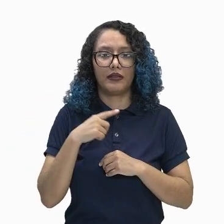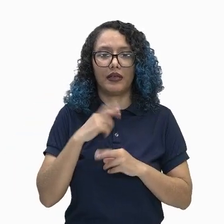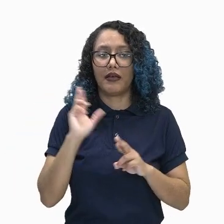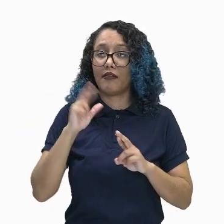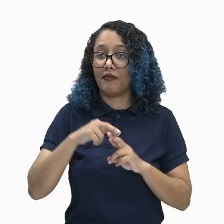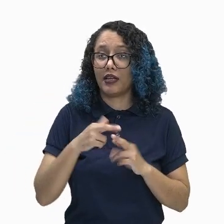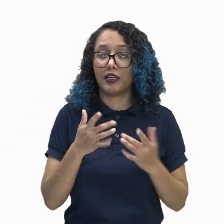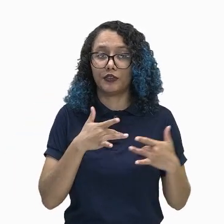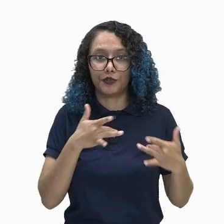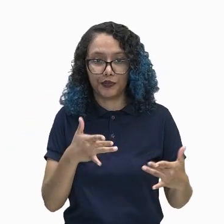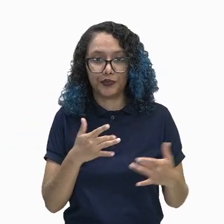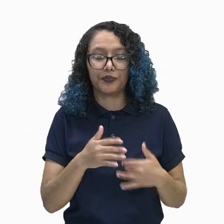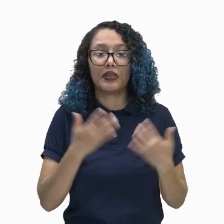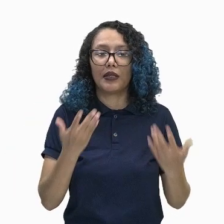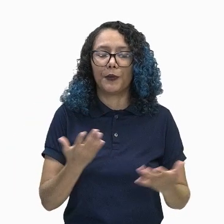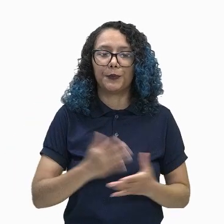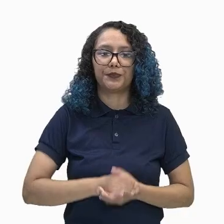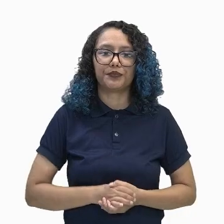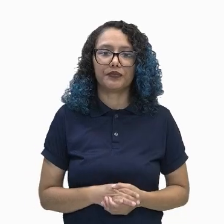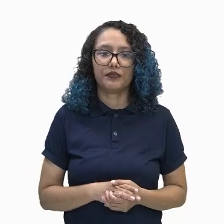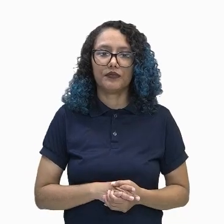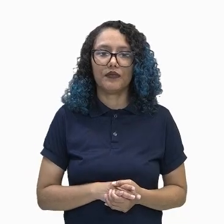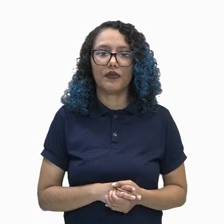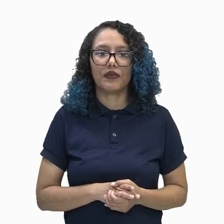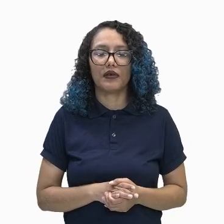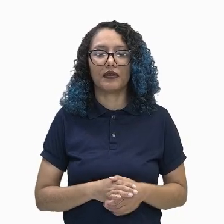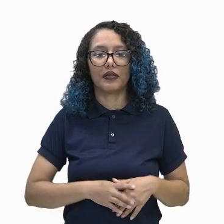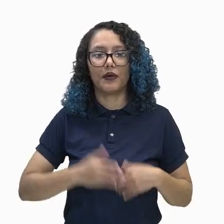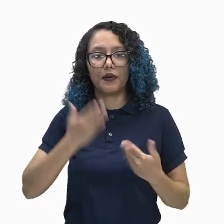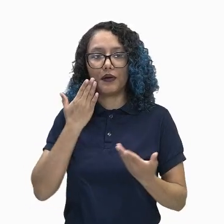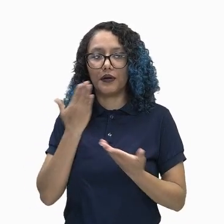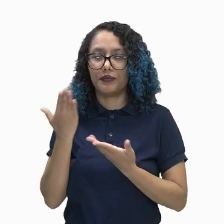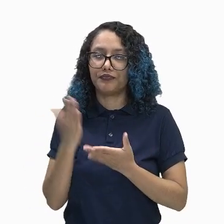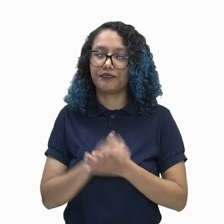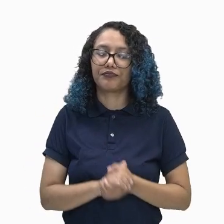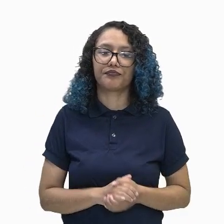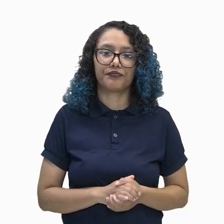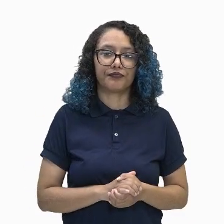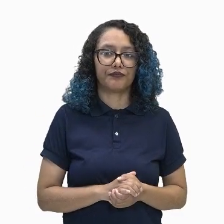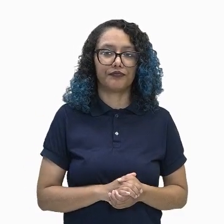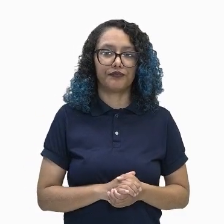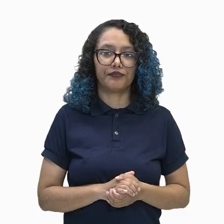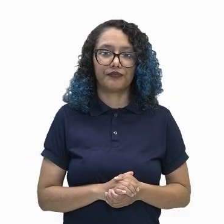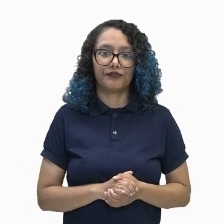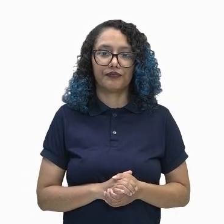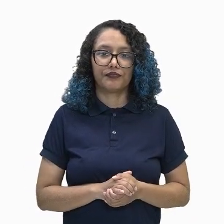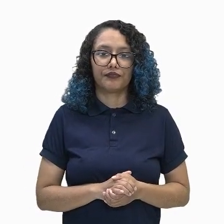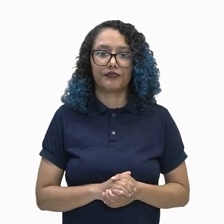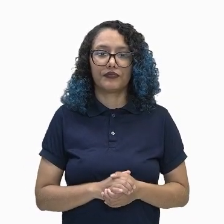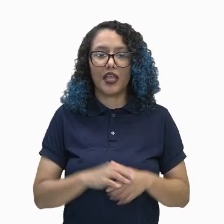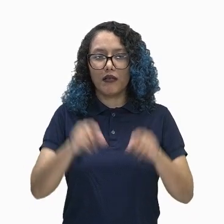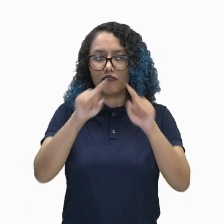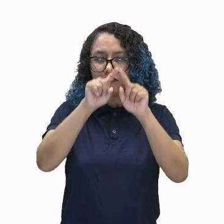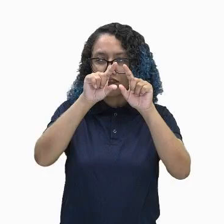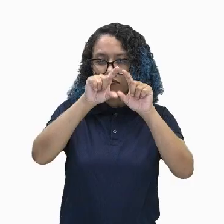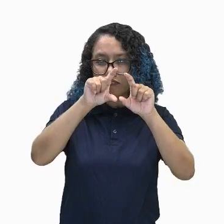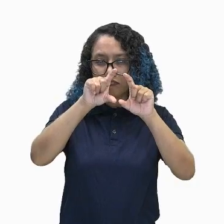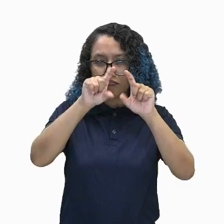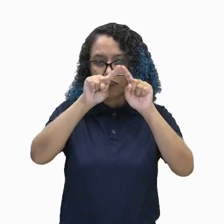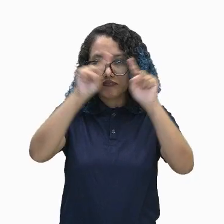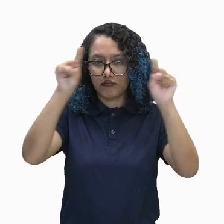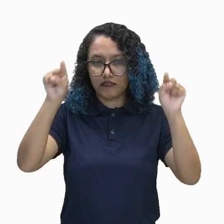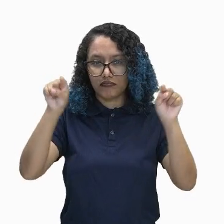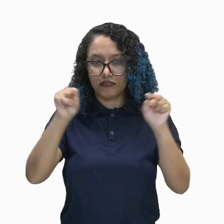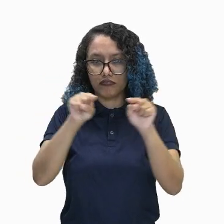doação. Então, observem que no texto curto nós temos esse enunciado aqui. Perceba que nós temos uma caixa de texto com